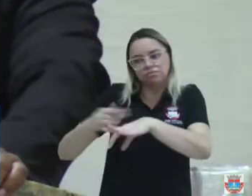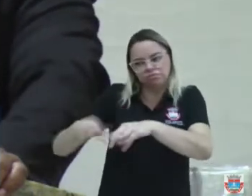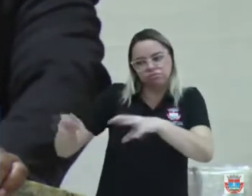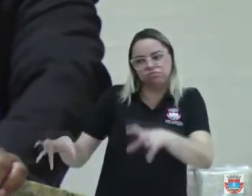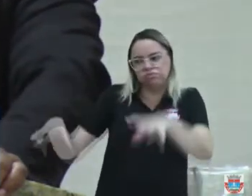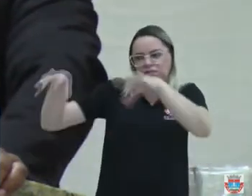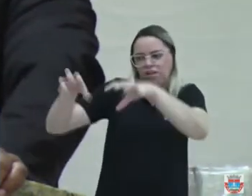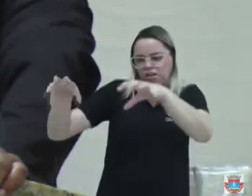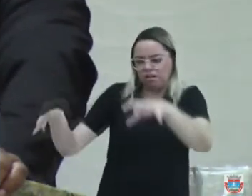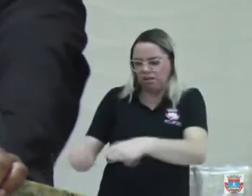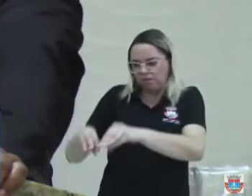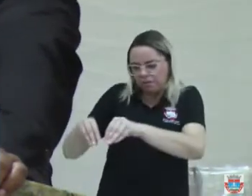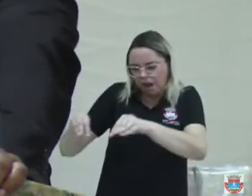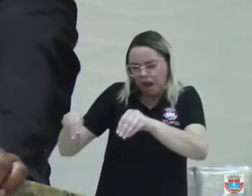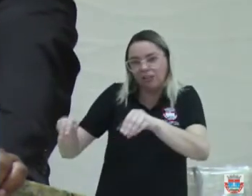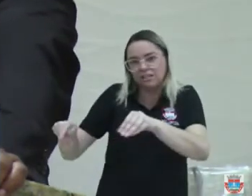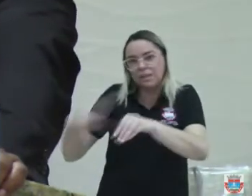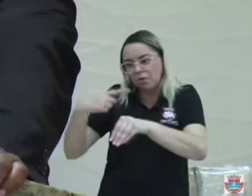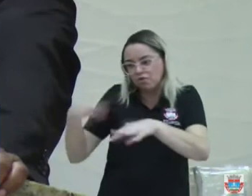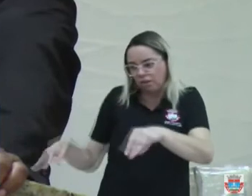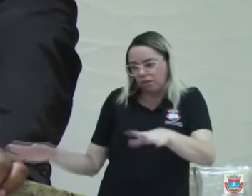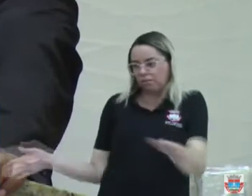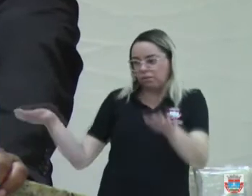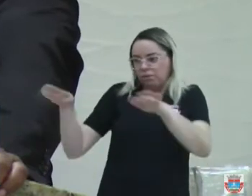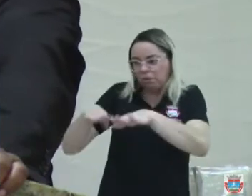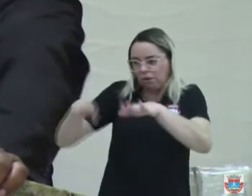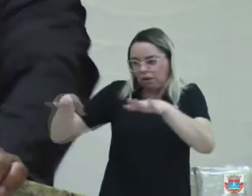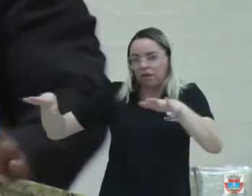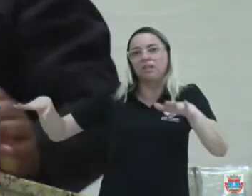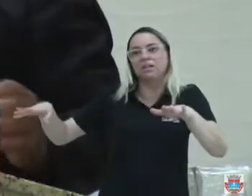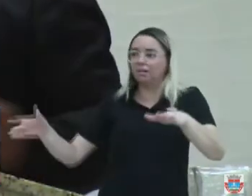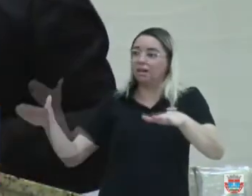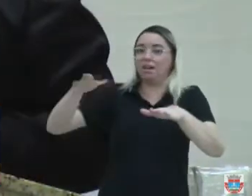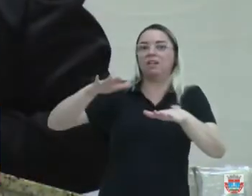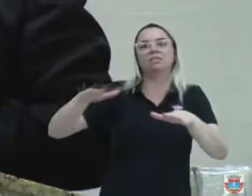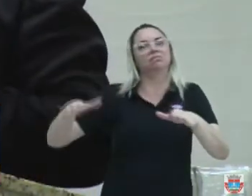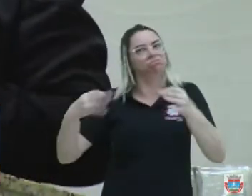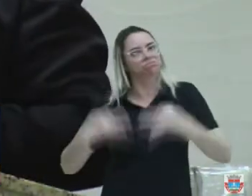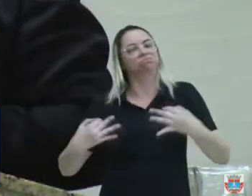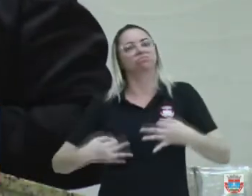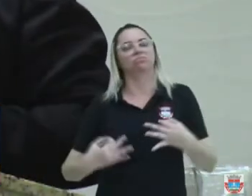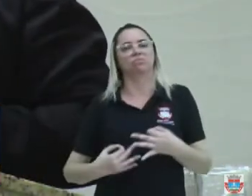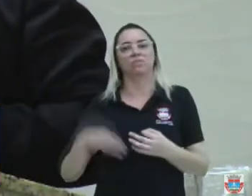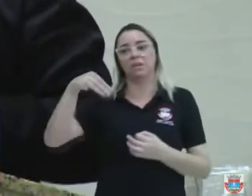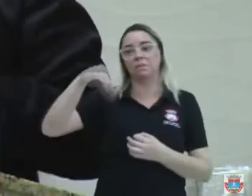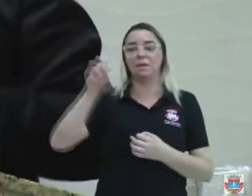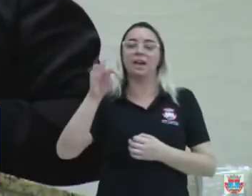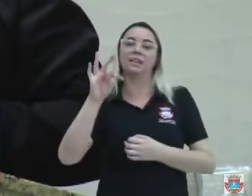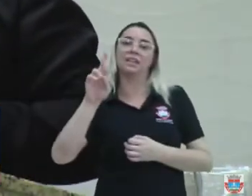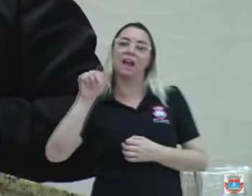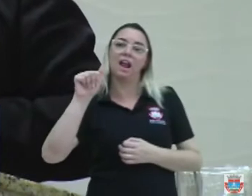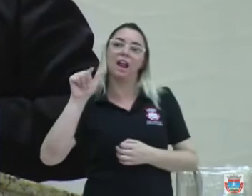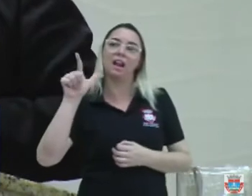em cima colocar o pissarro, que vai resolver. Então, metralha tem que se guardar. Se